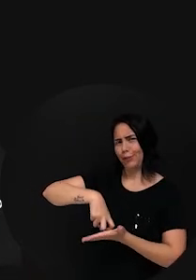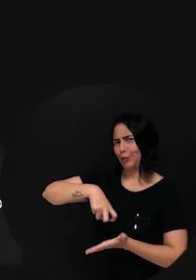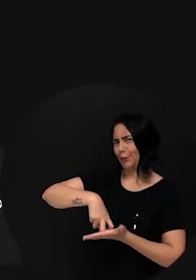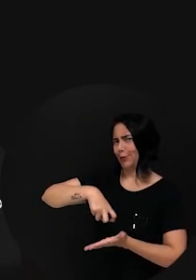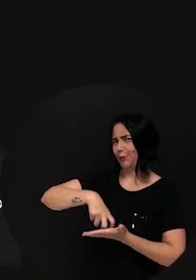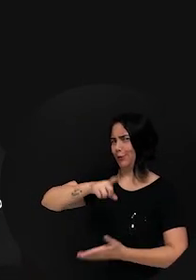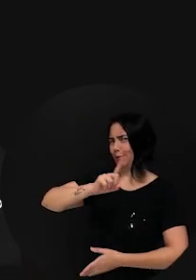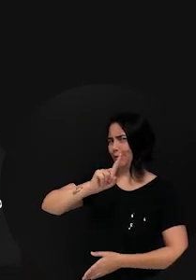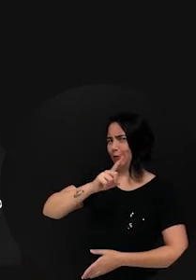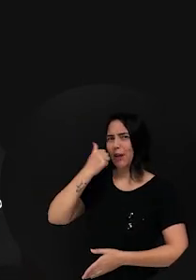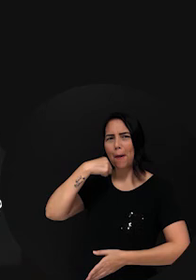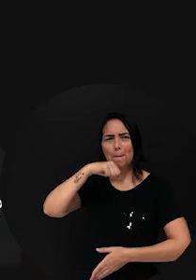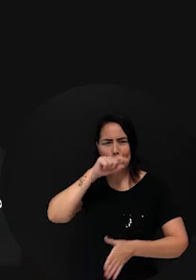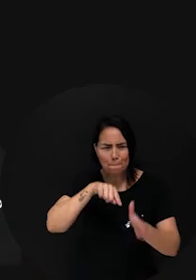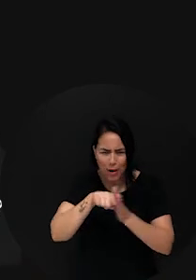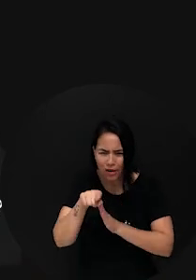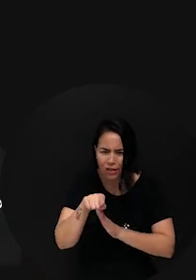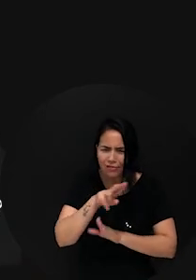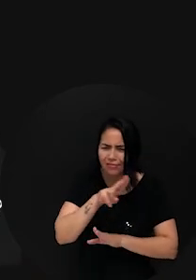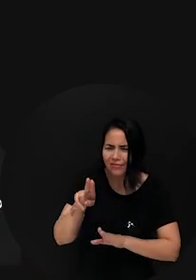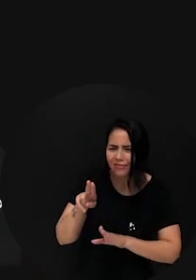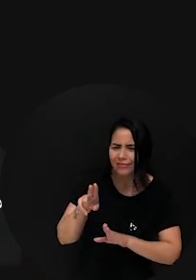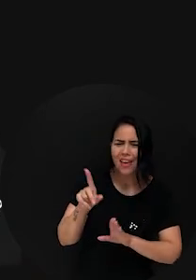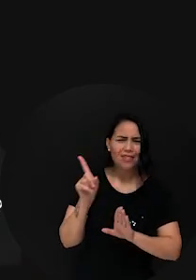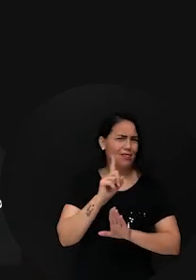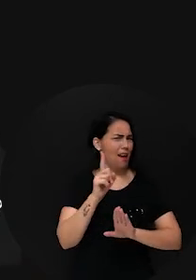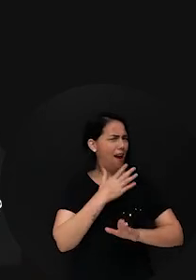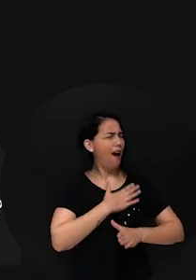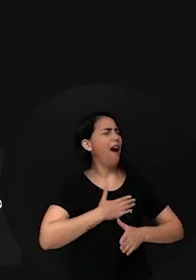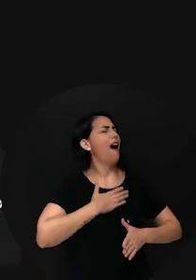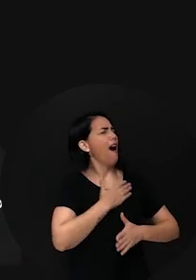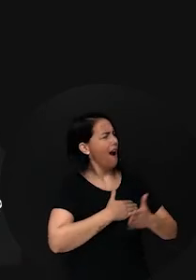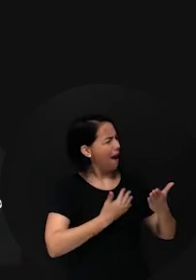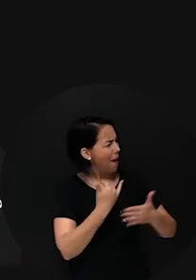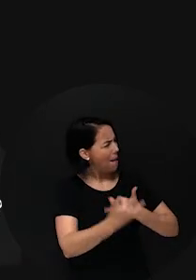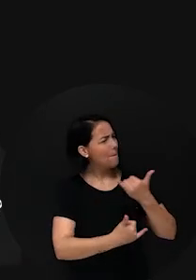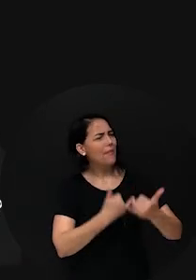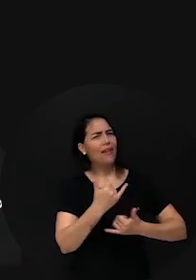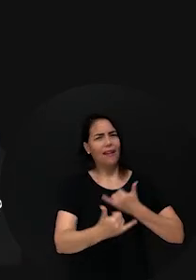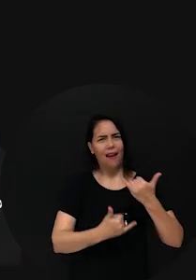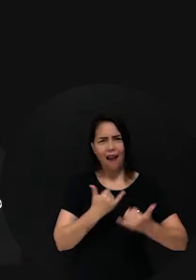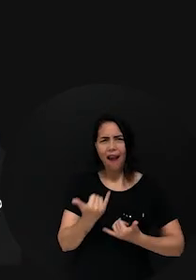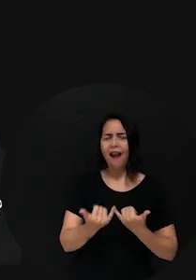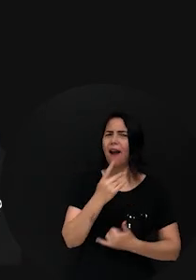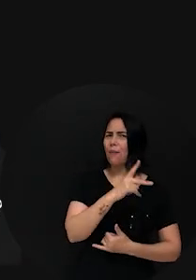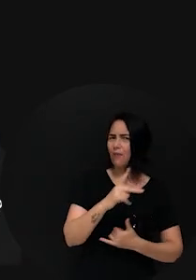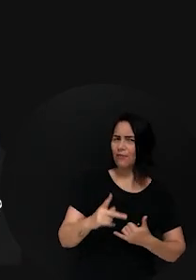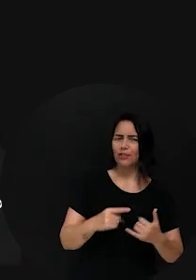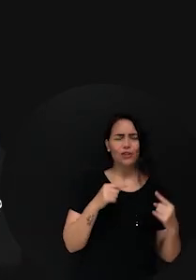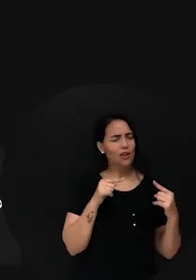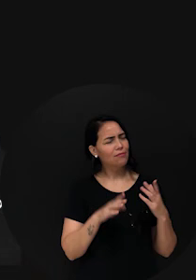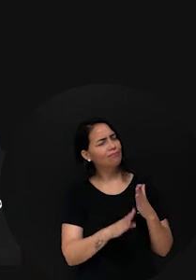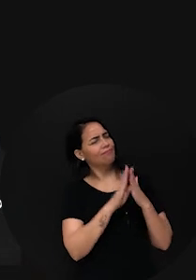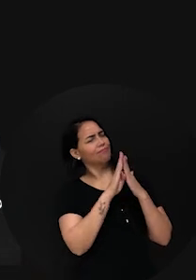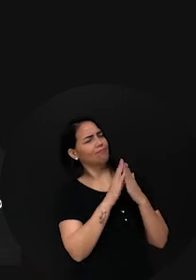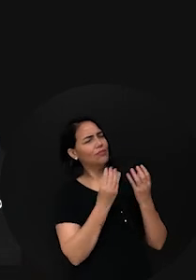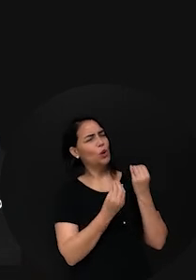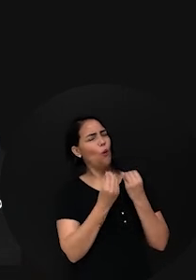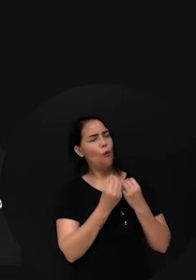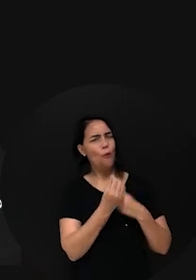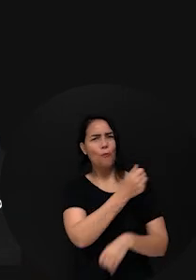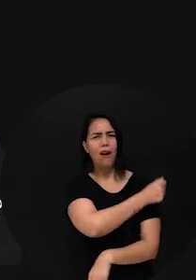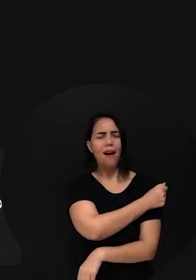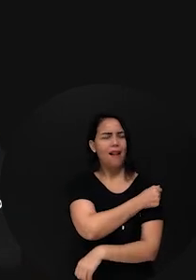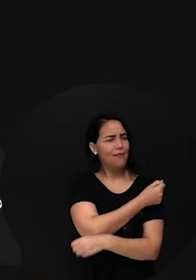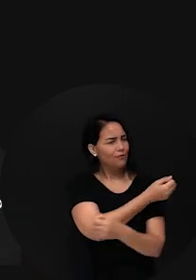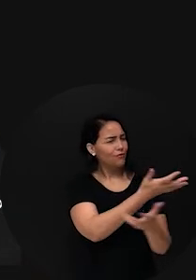trabalhar com a música de forma lúdica e aprender a gostar. E ali a professora identifica com os alunos